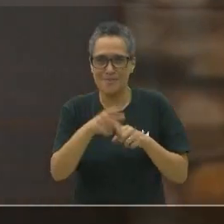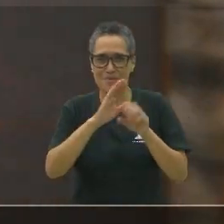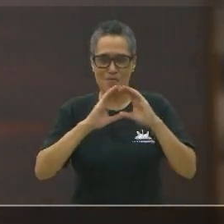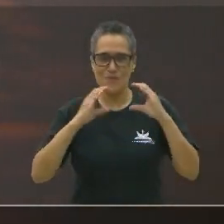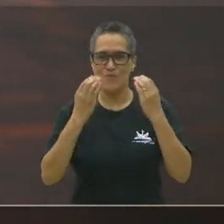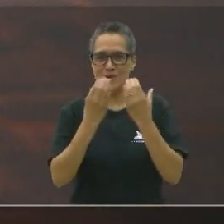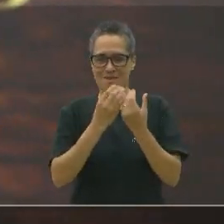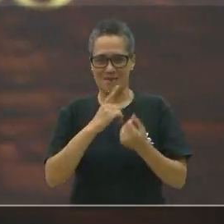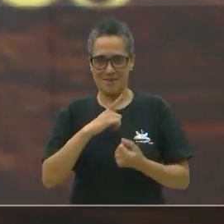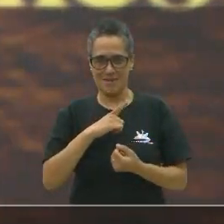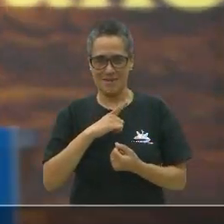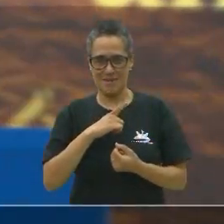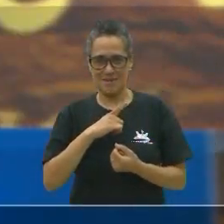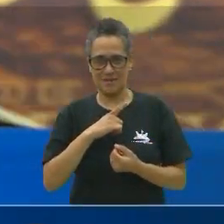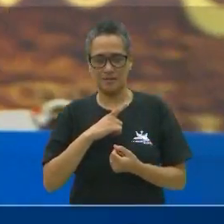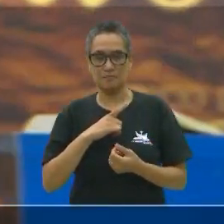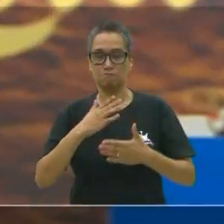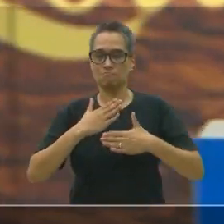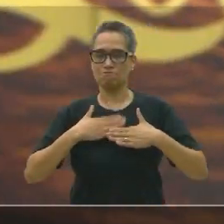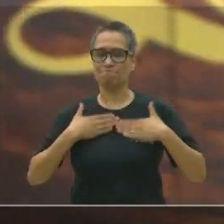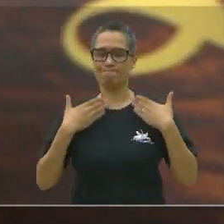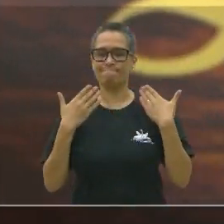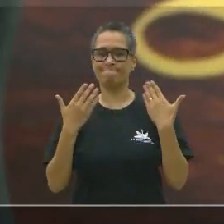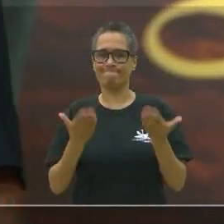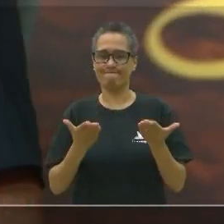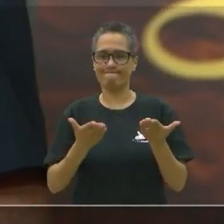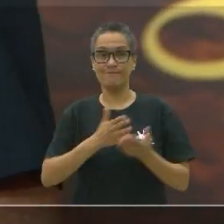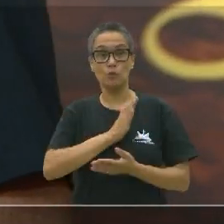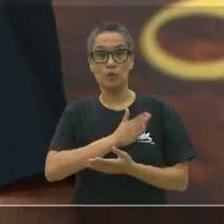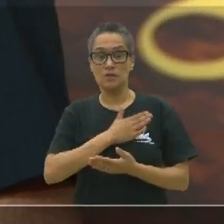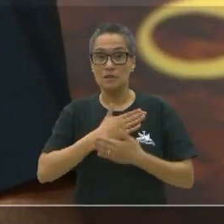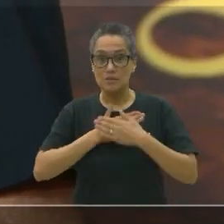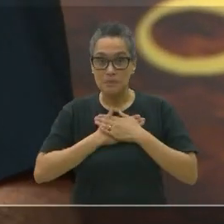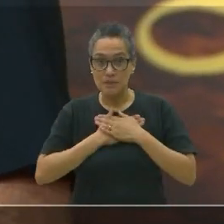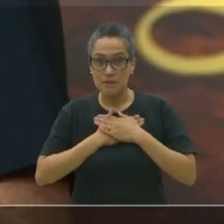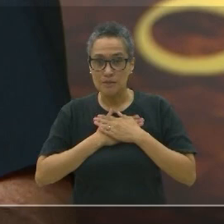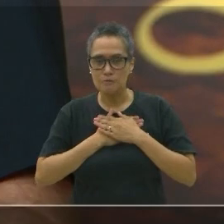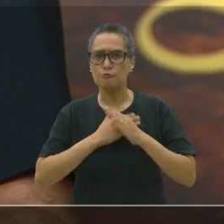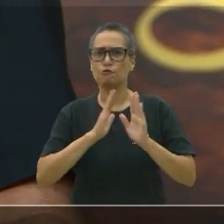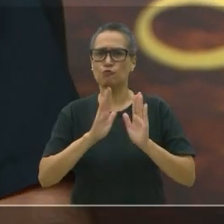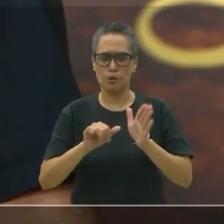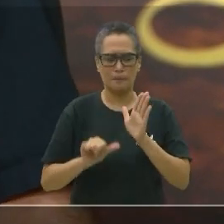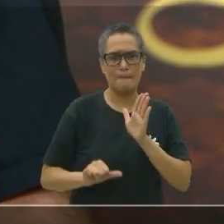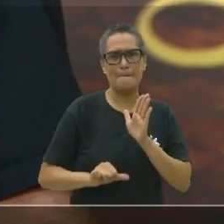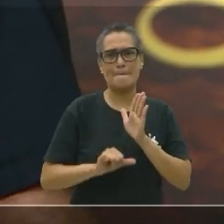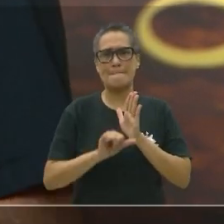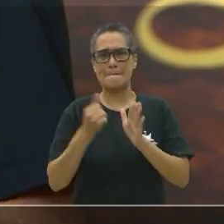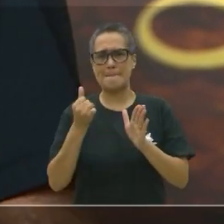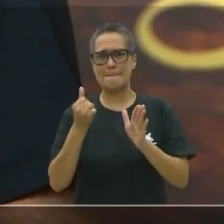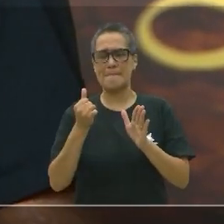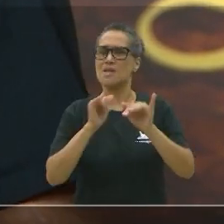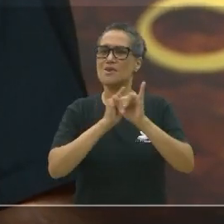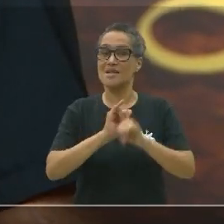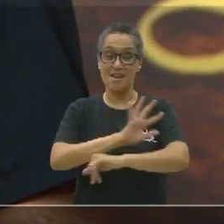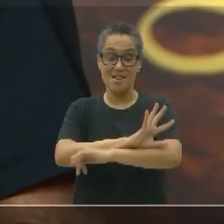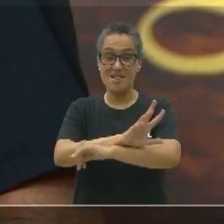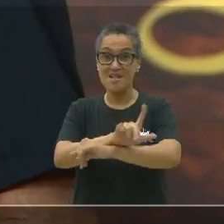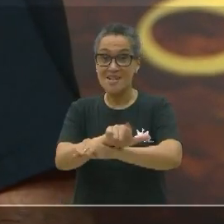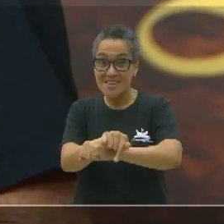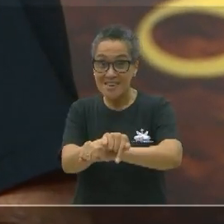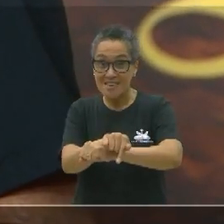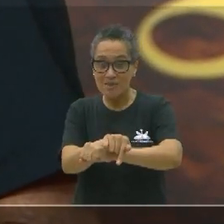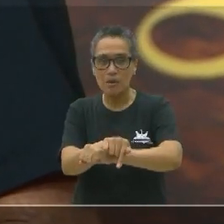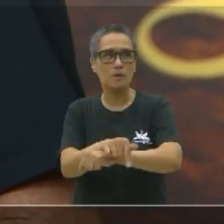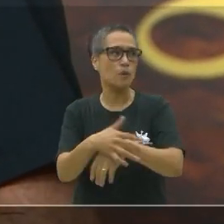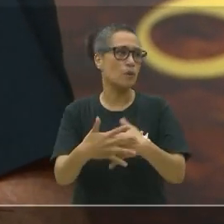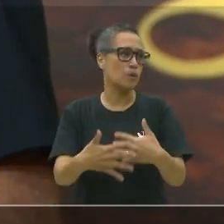comunidade. E para surpresa do meu coração, já na primeira edição do Cerco de Jericó, já